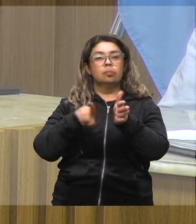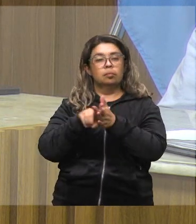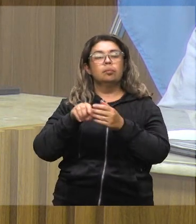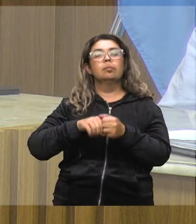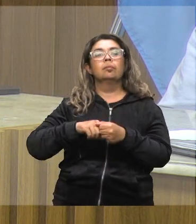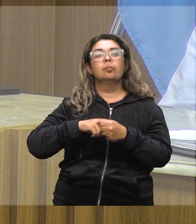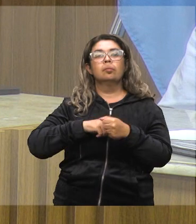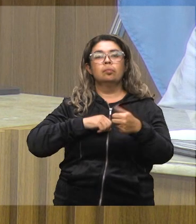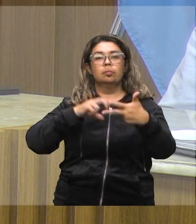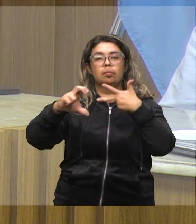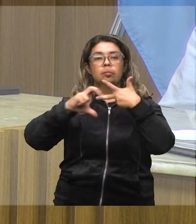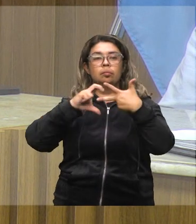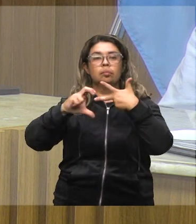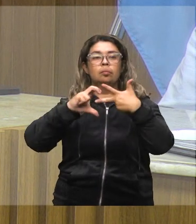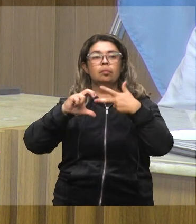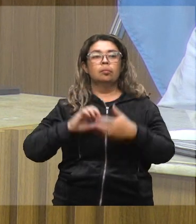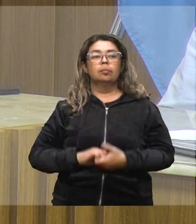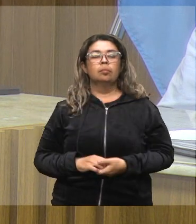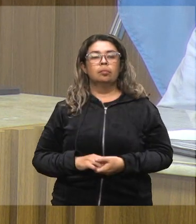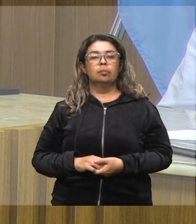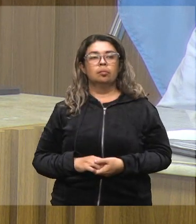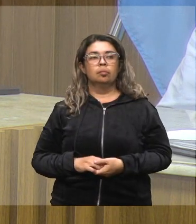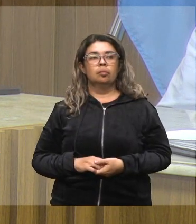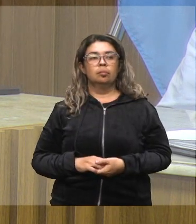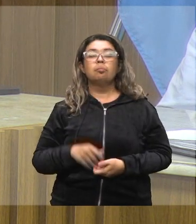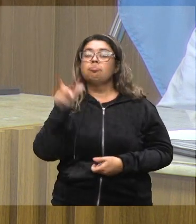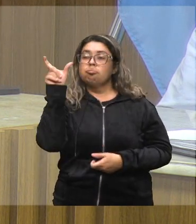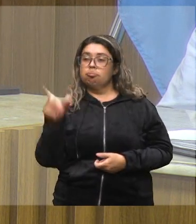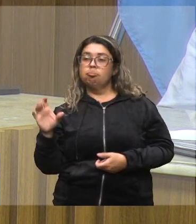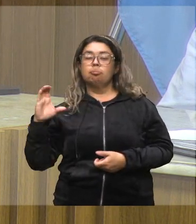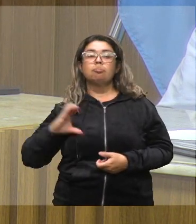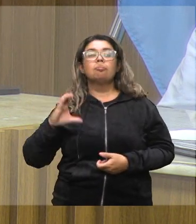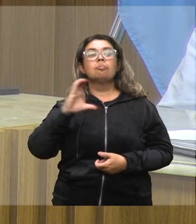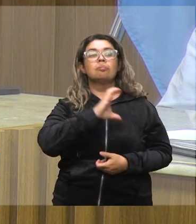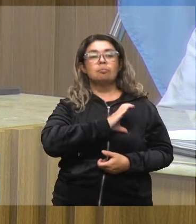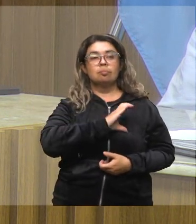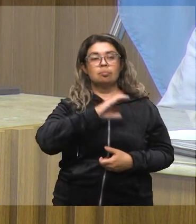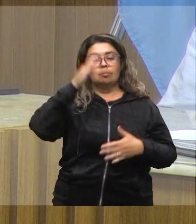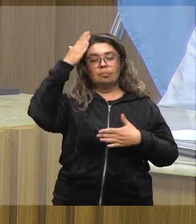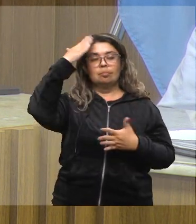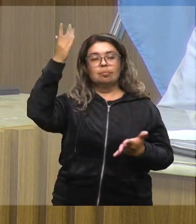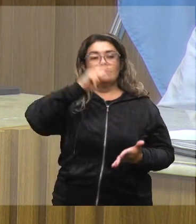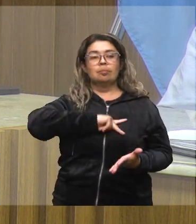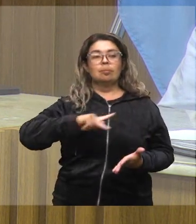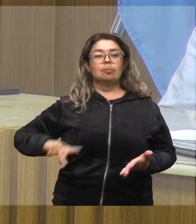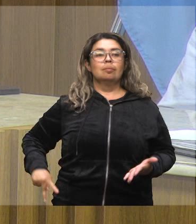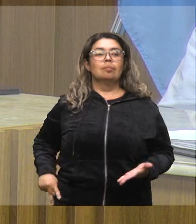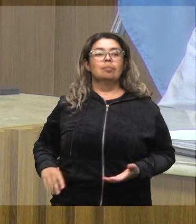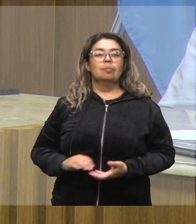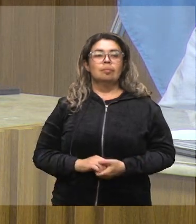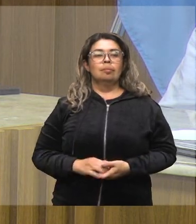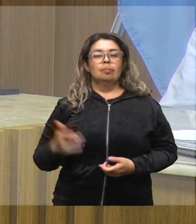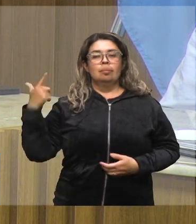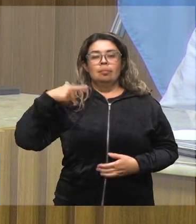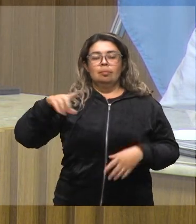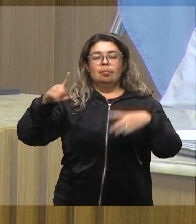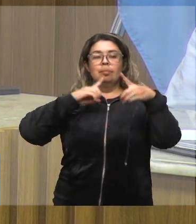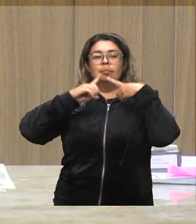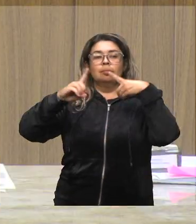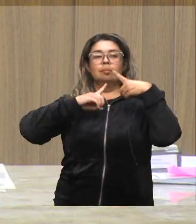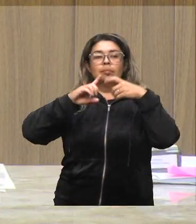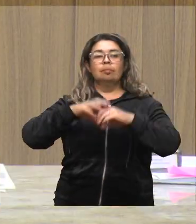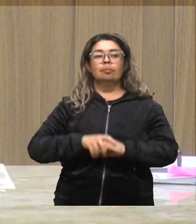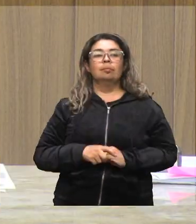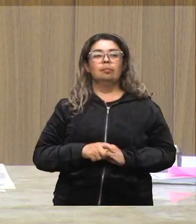Executivo sobre esses profissionais. Obrigado, senhora presidente. Continua em discussão.